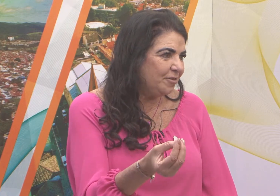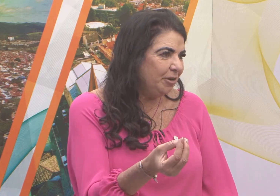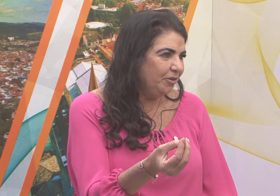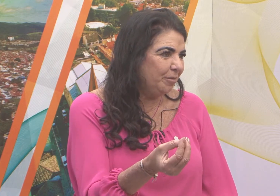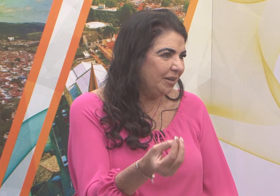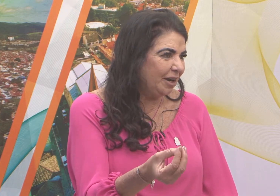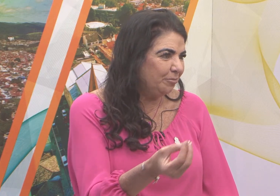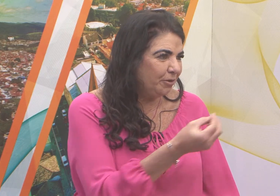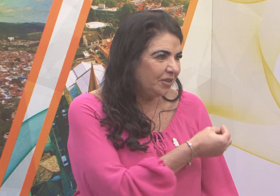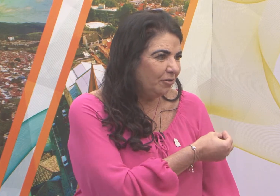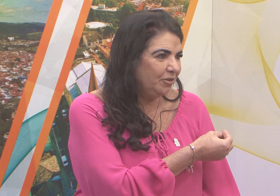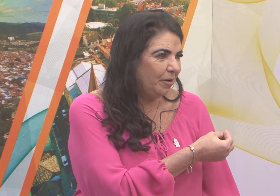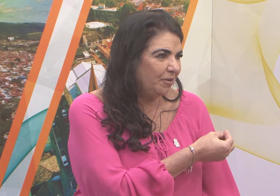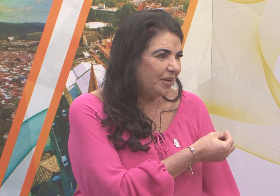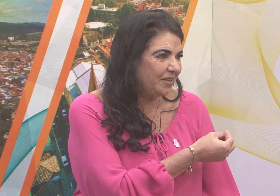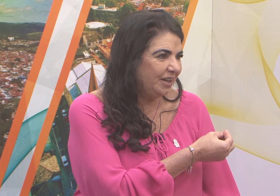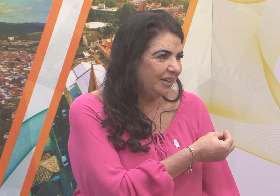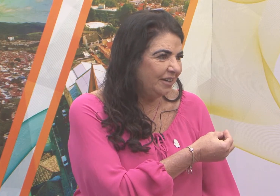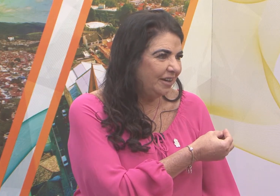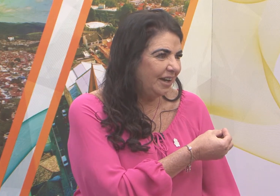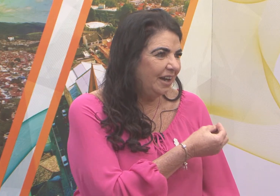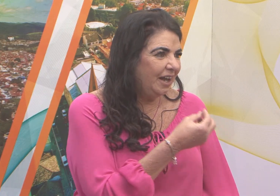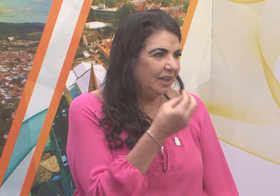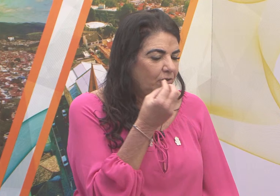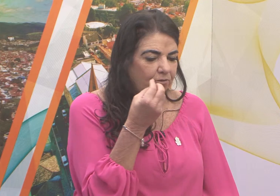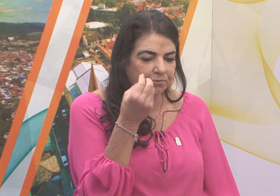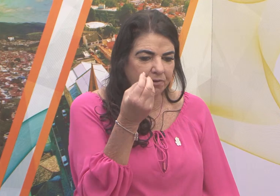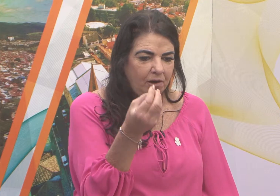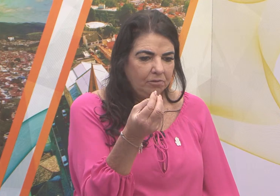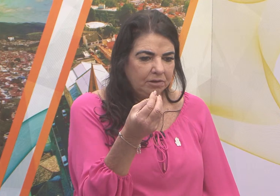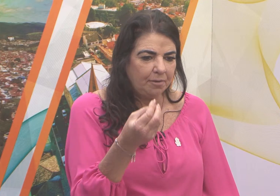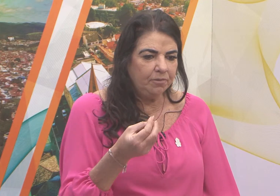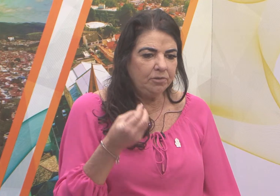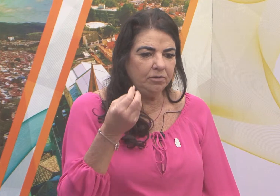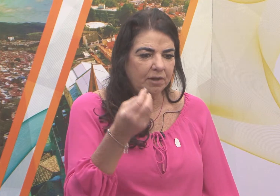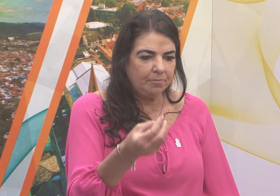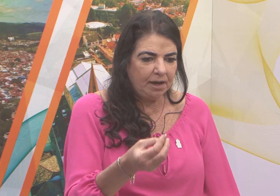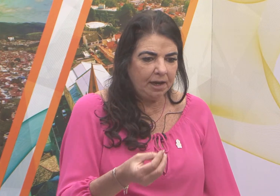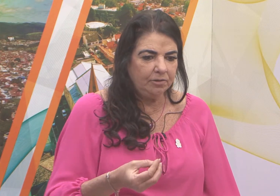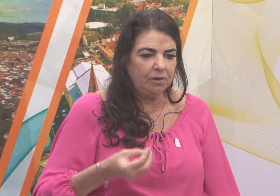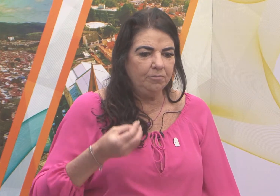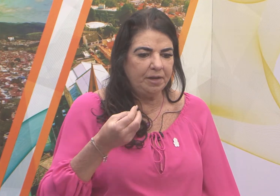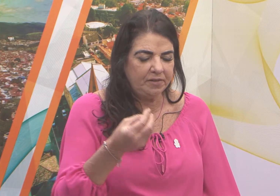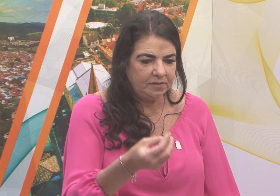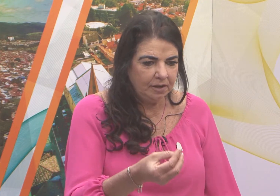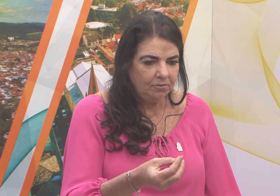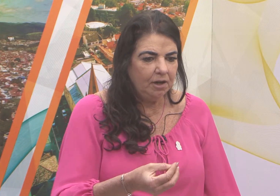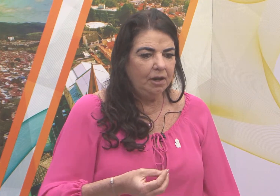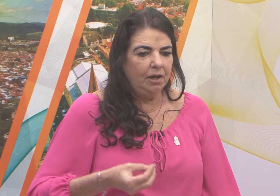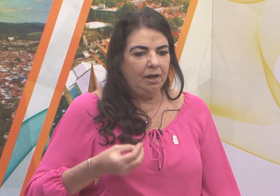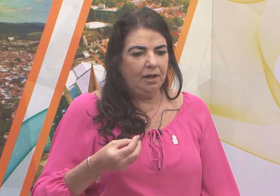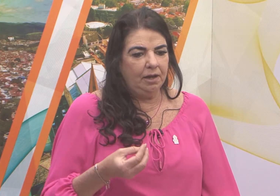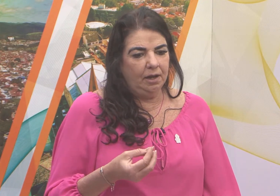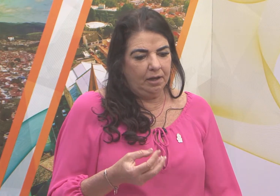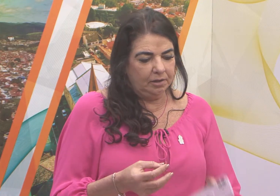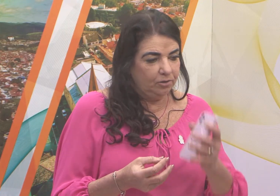gastar 10 minutos para entrar num posto de saúde e tomar uma vacina, né? Então, o foco está muito no trabalho, na competição,